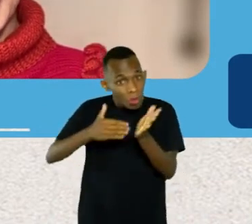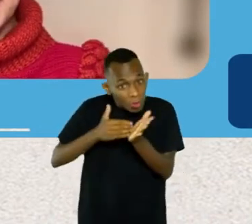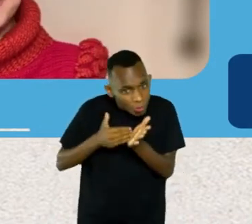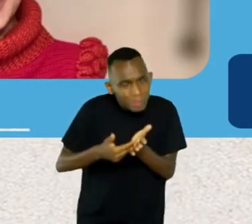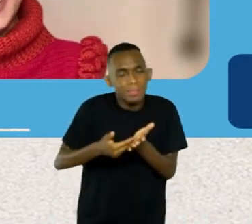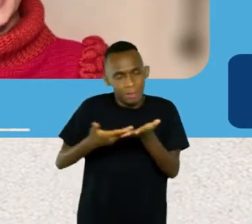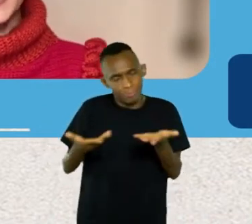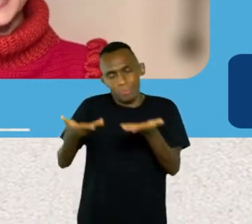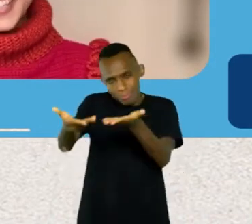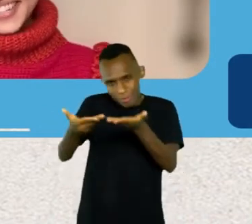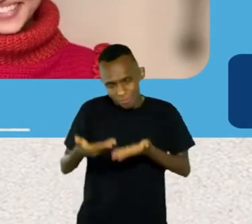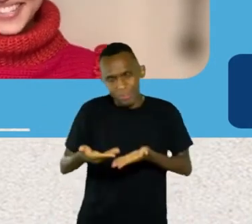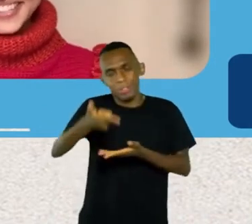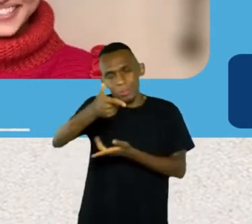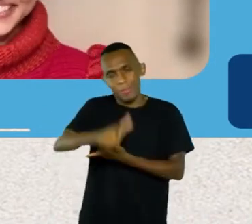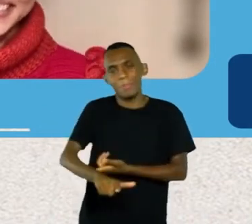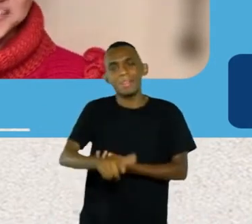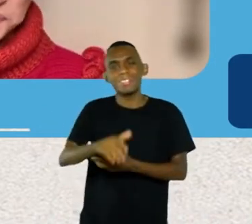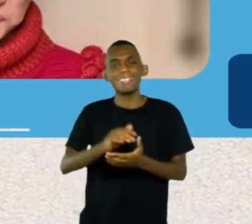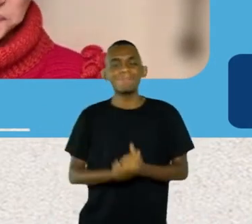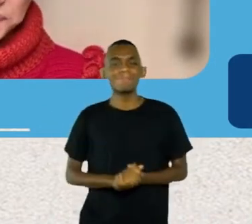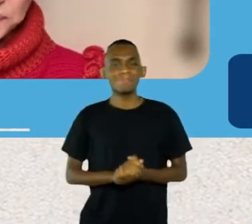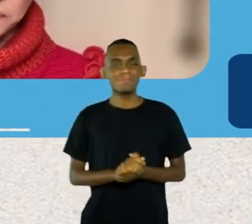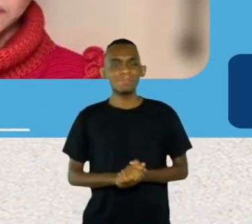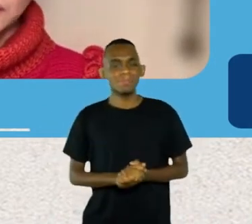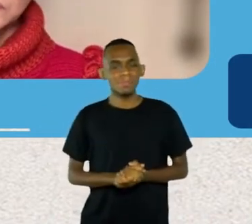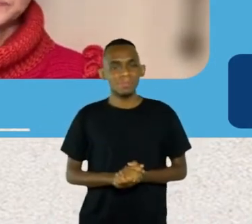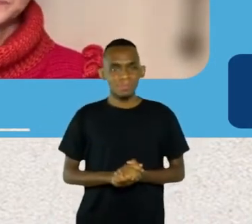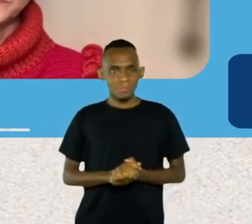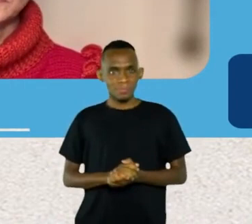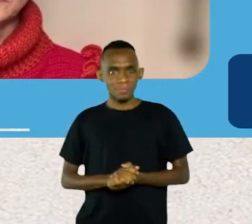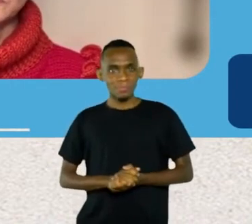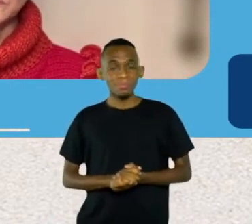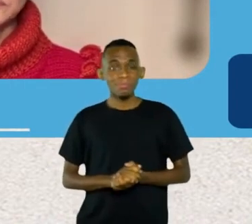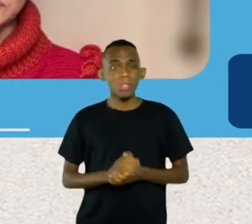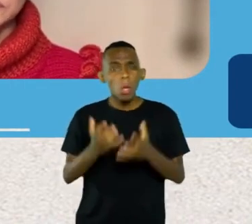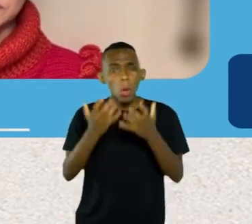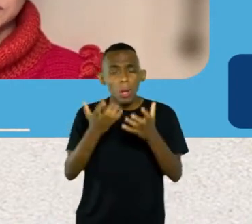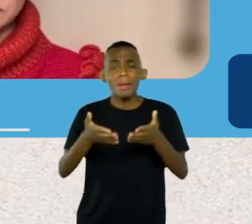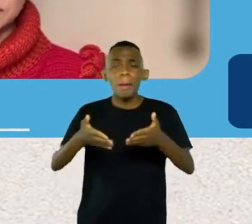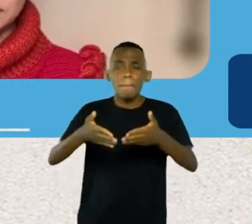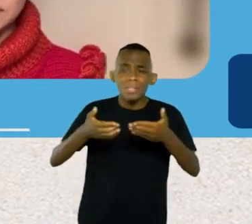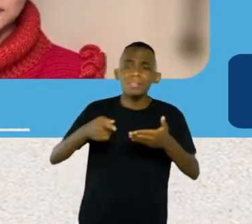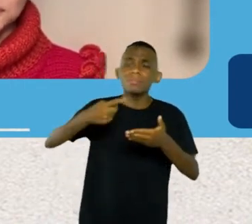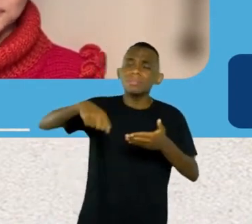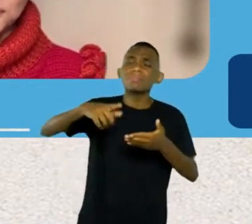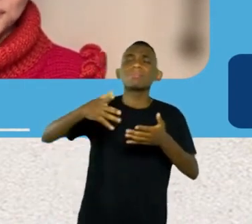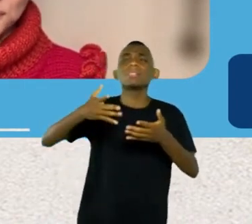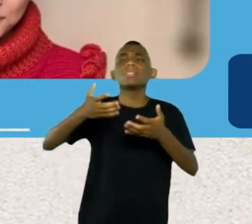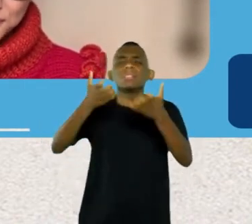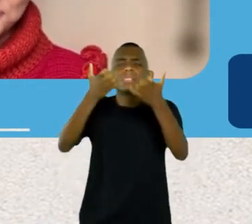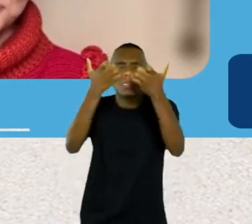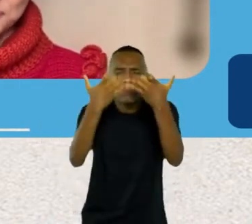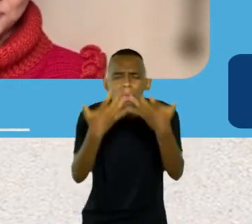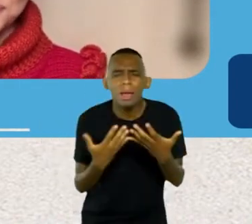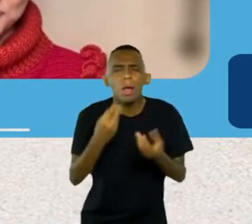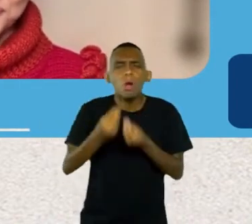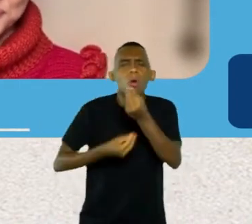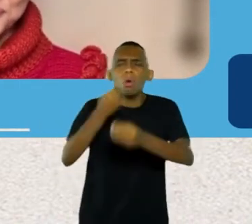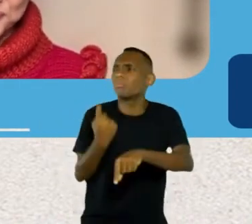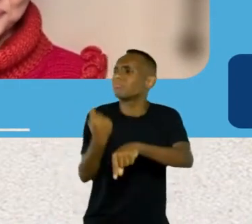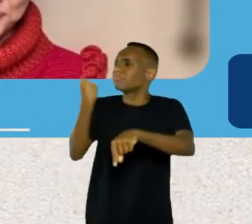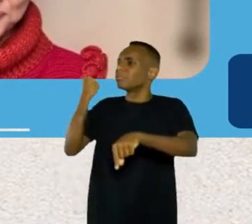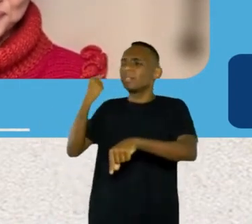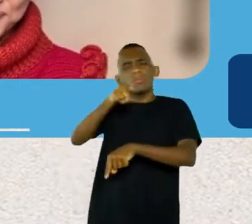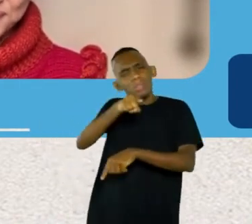Cris, novamente. Obrigada, querida. É, eu quero te pedir para iniciar falando um pouco da Cris criança, falar um